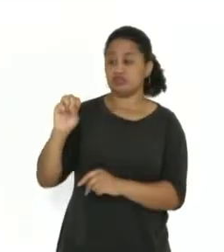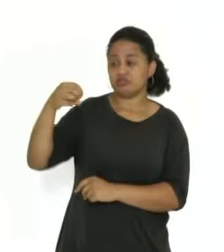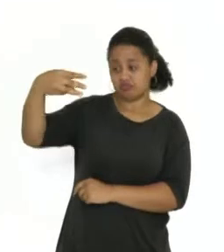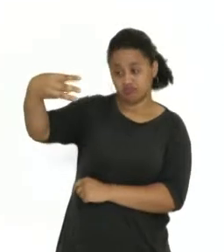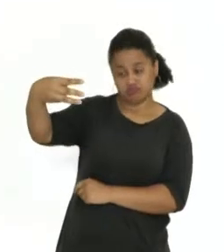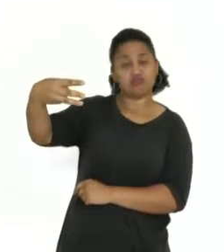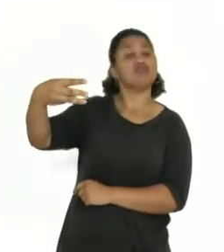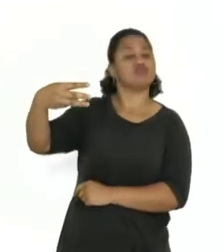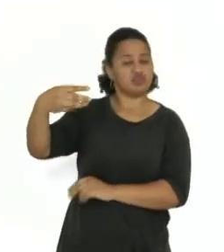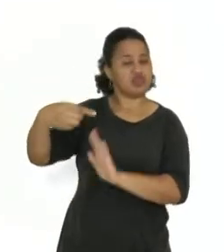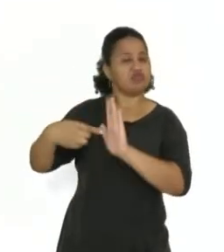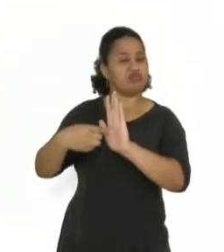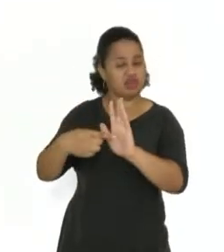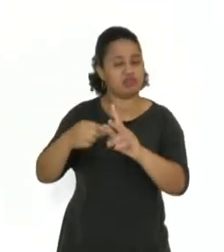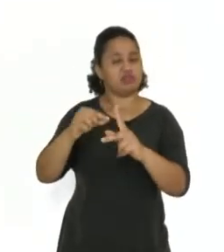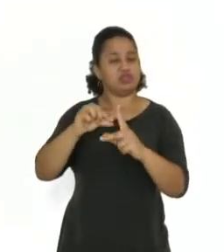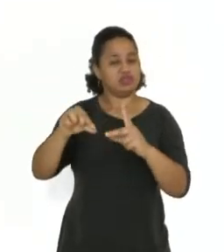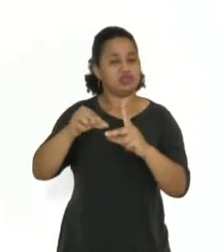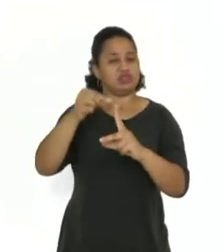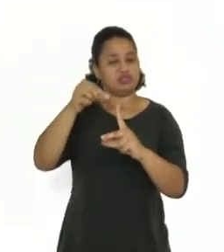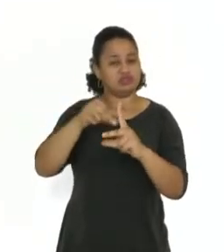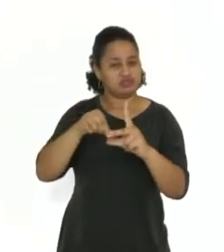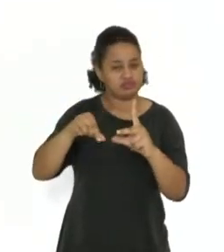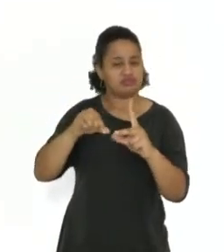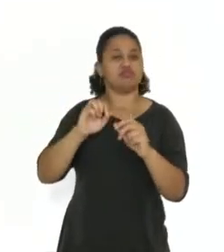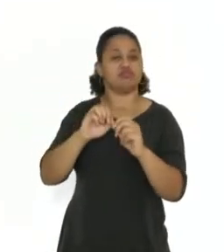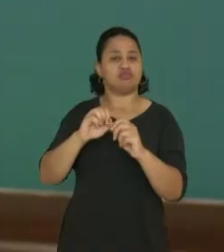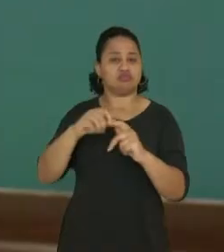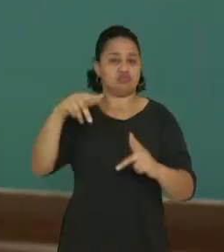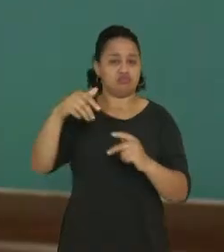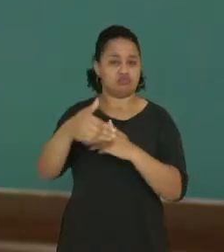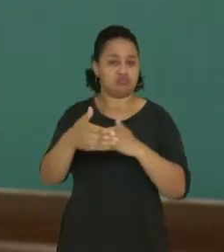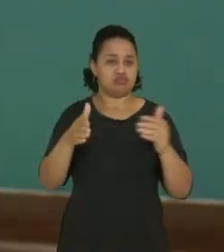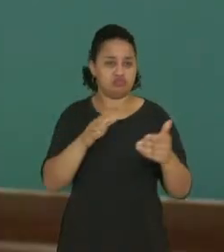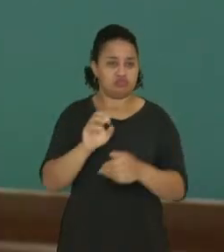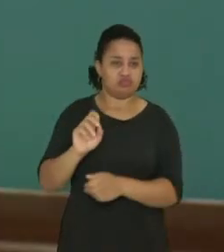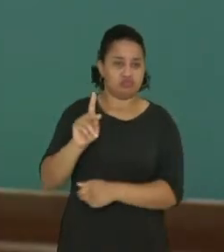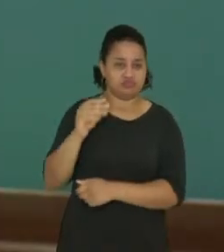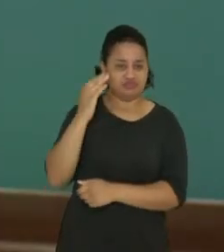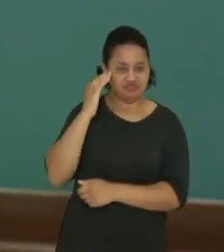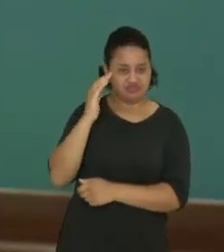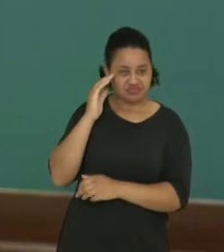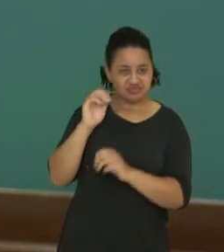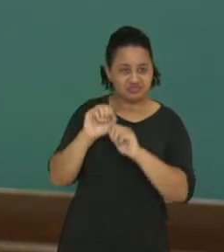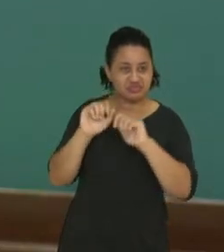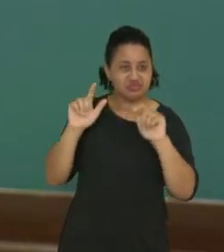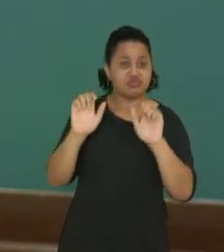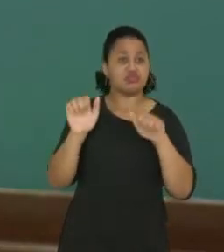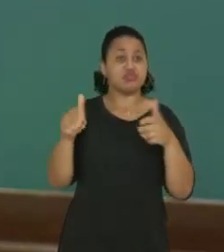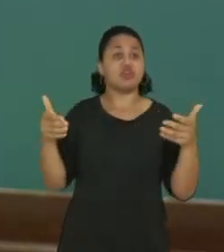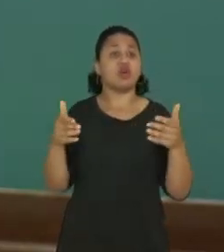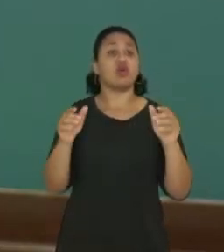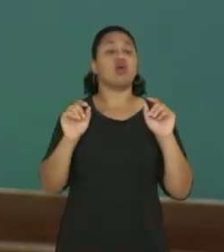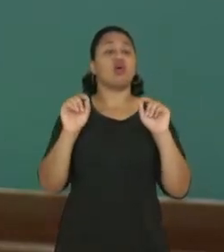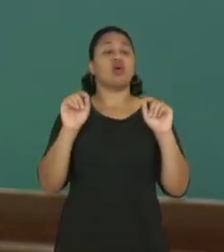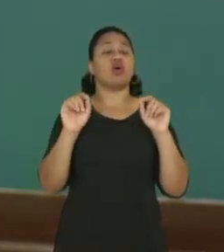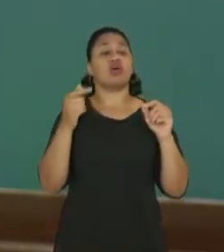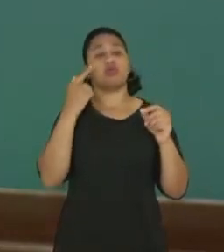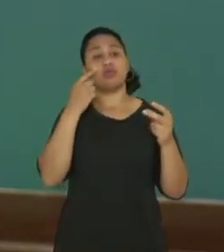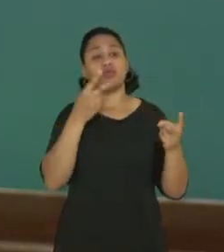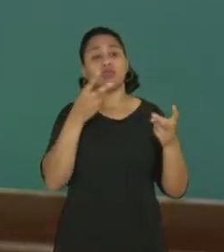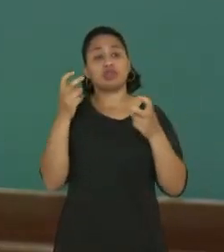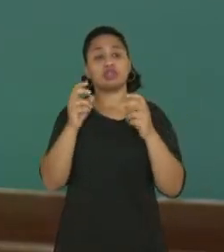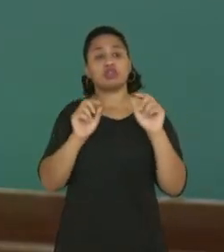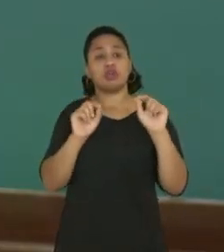para referenciar este volume com suas três dimensões, tá bom? Tá joia? Então tá bom, né? E agora aqui, ó, deixa aqui